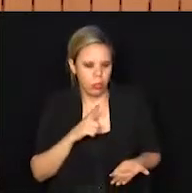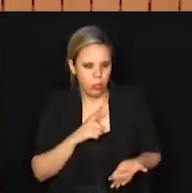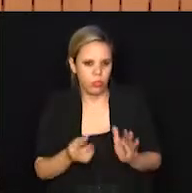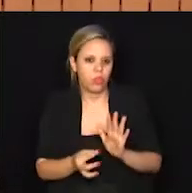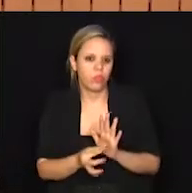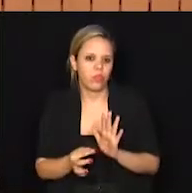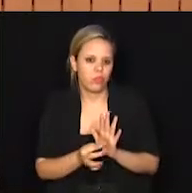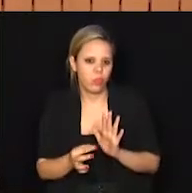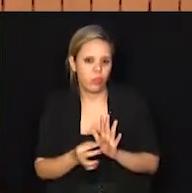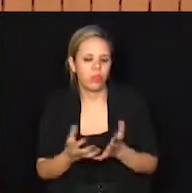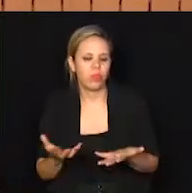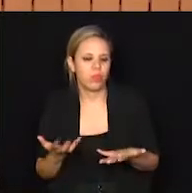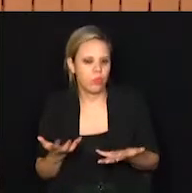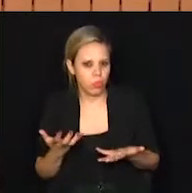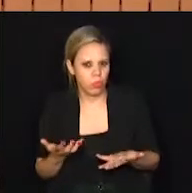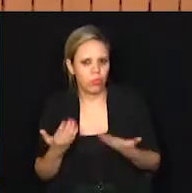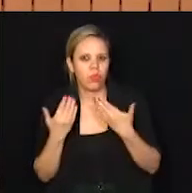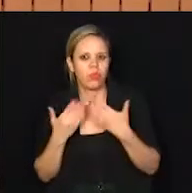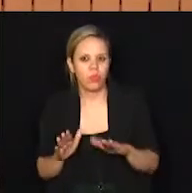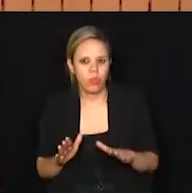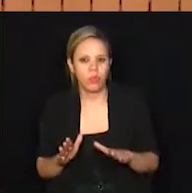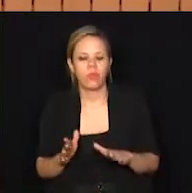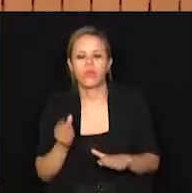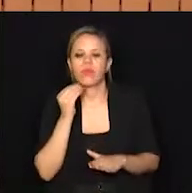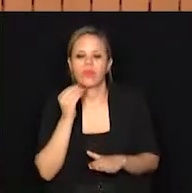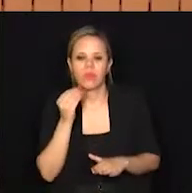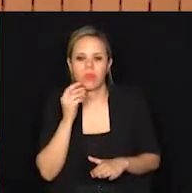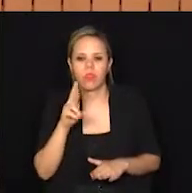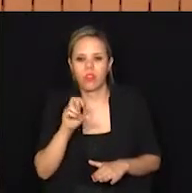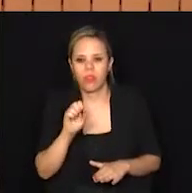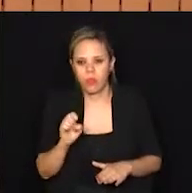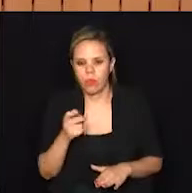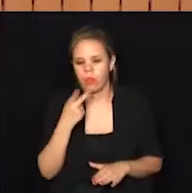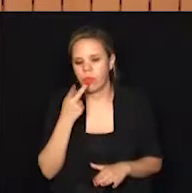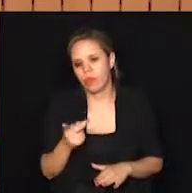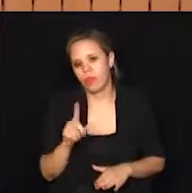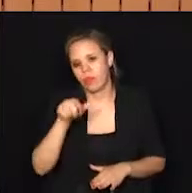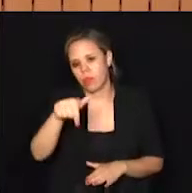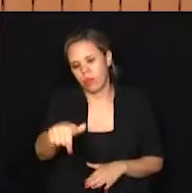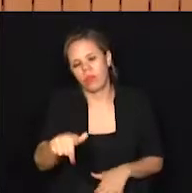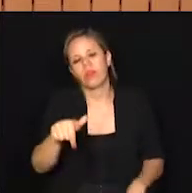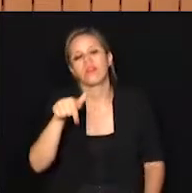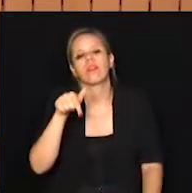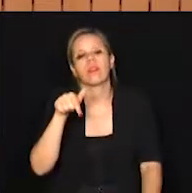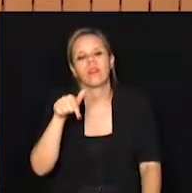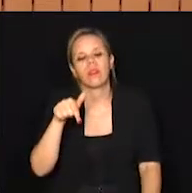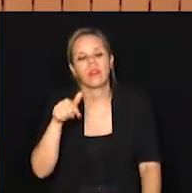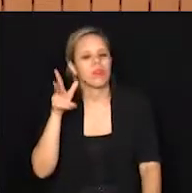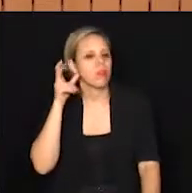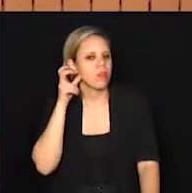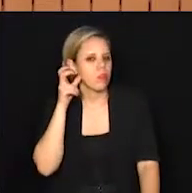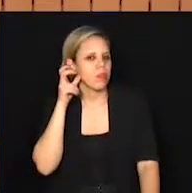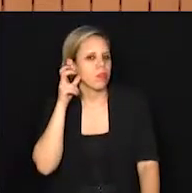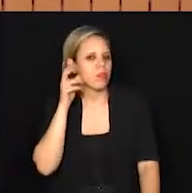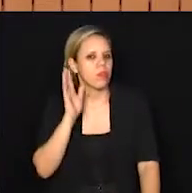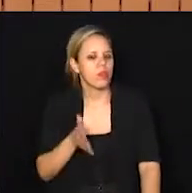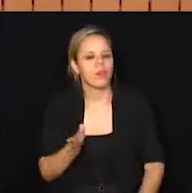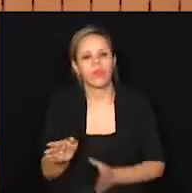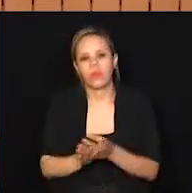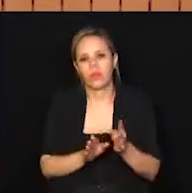já uma campanha, estou me unindo com as famílias para que a gente possa lutar para um retorno seguro e